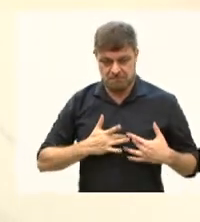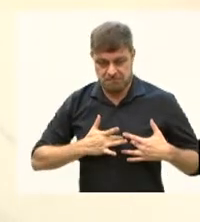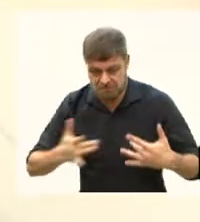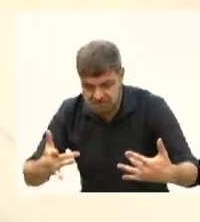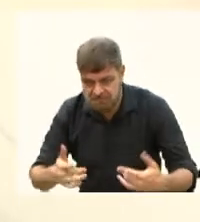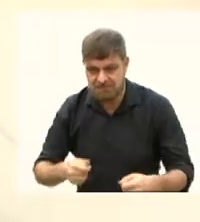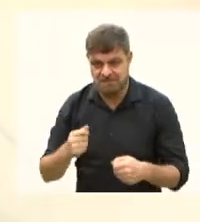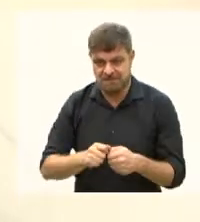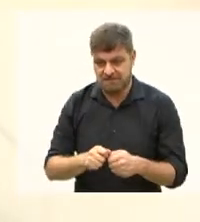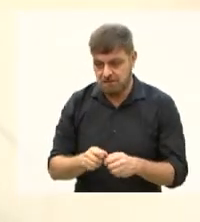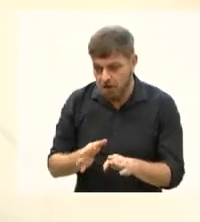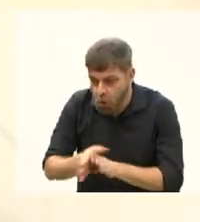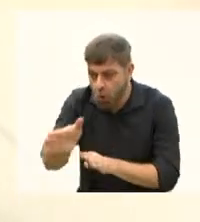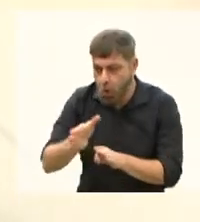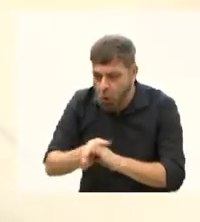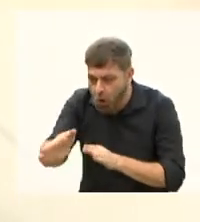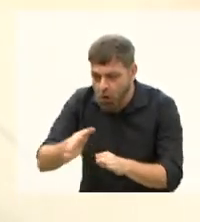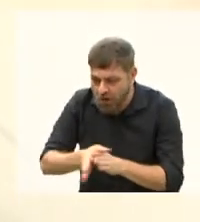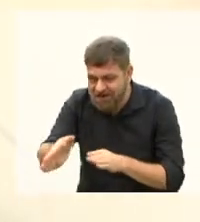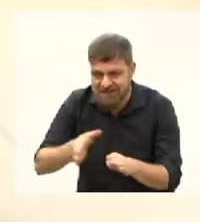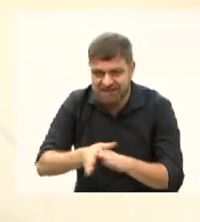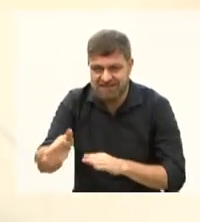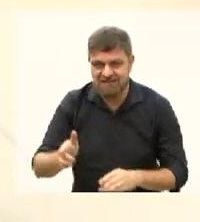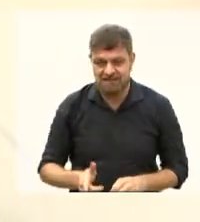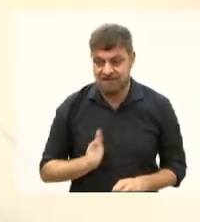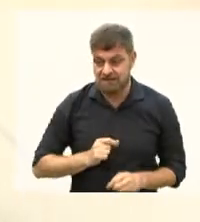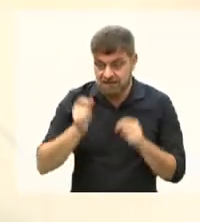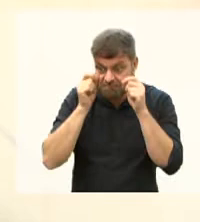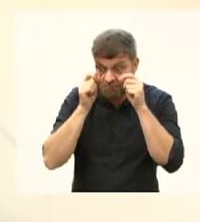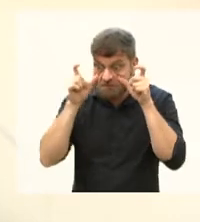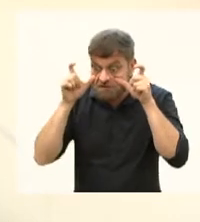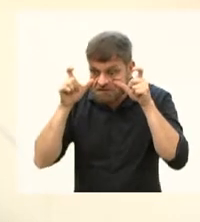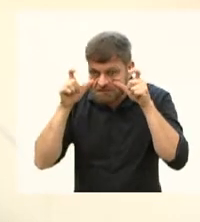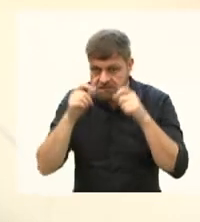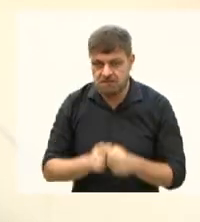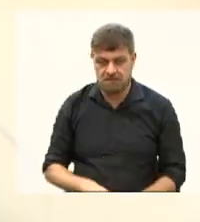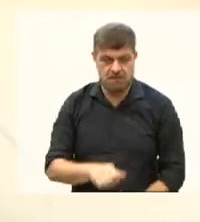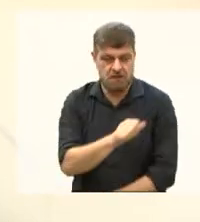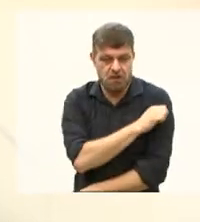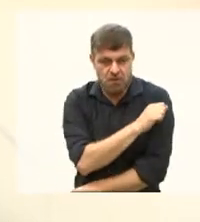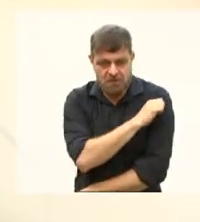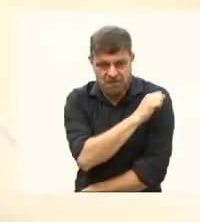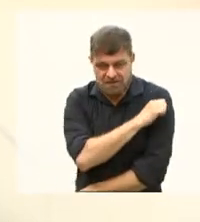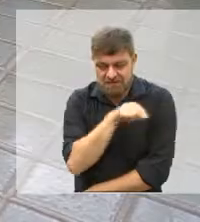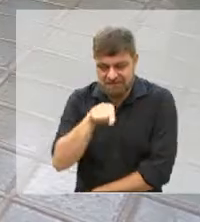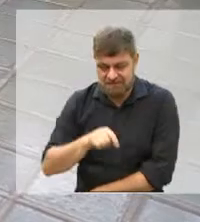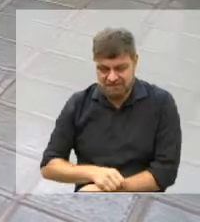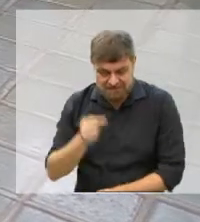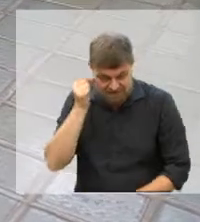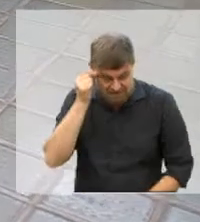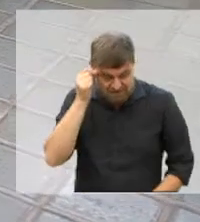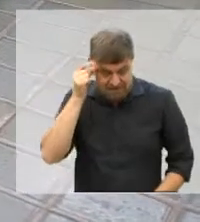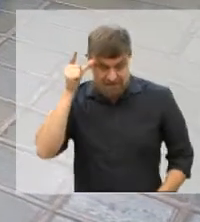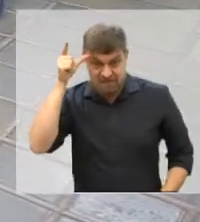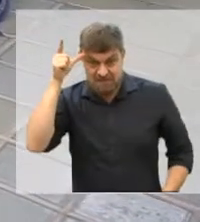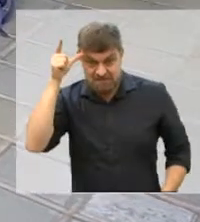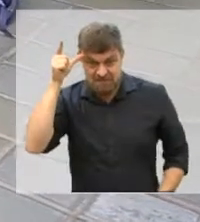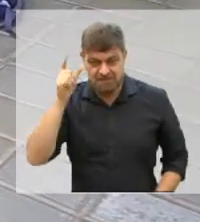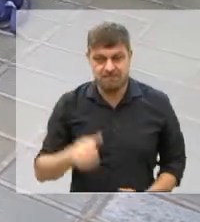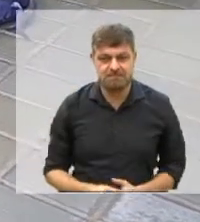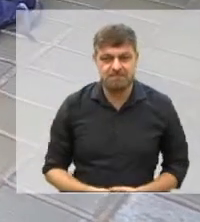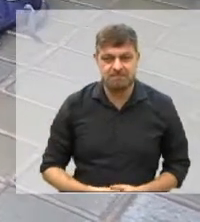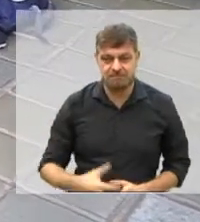para ser um tutor. Então, ele tem que despertar nos alunos a criatividade e